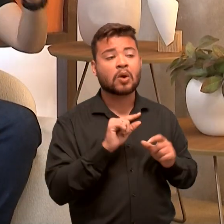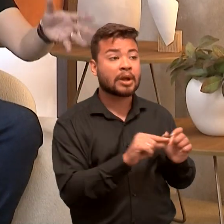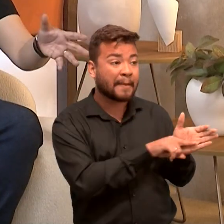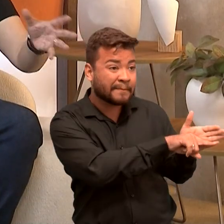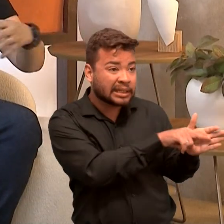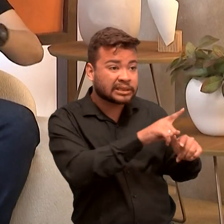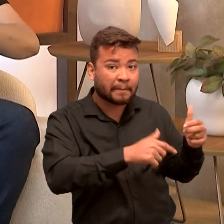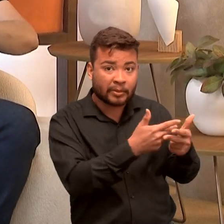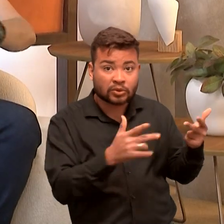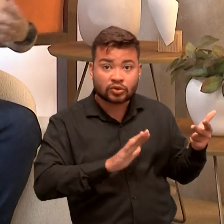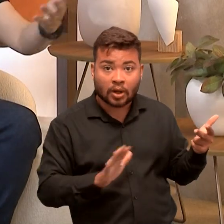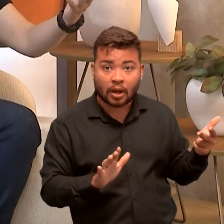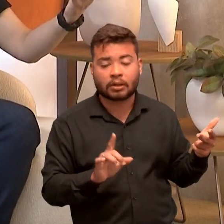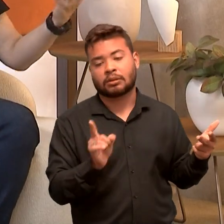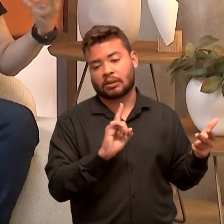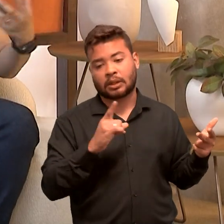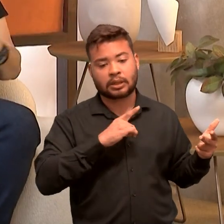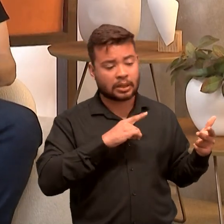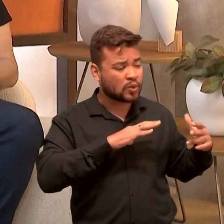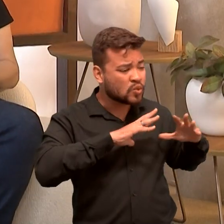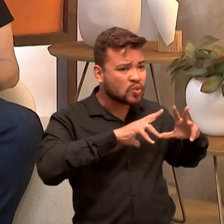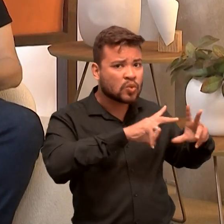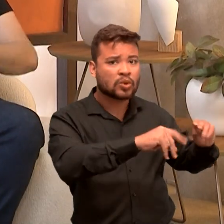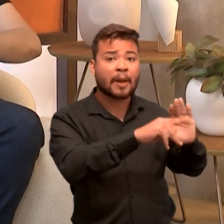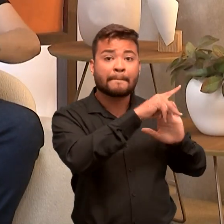pesquisa e no produto da pesquisa. Não, mas tem todo esse princípio